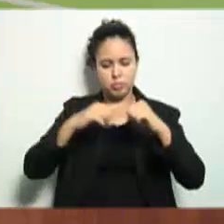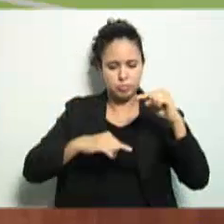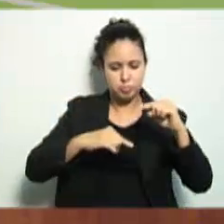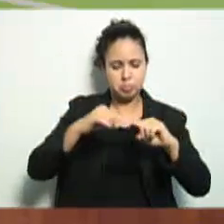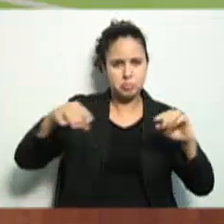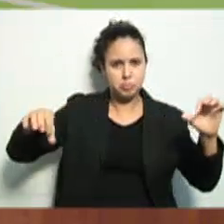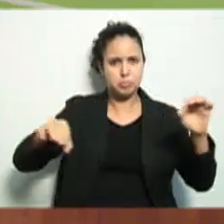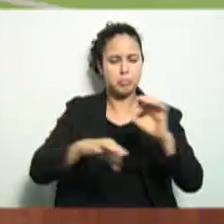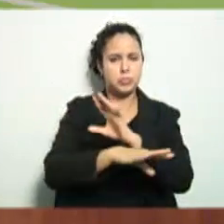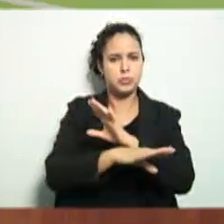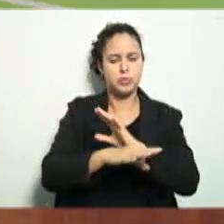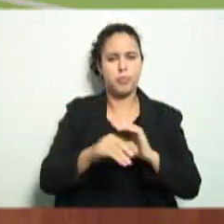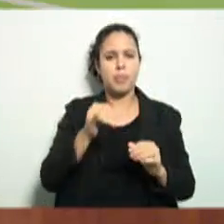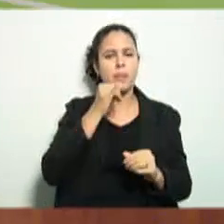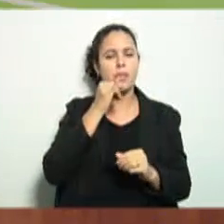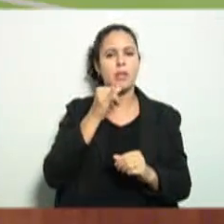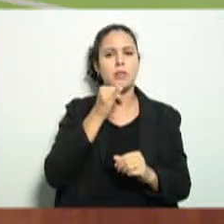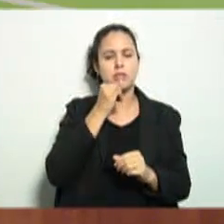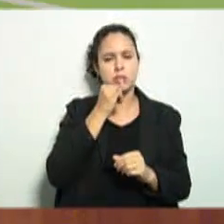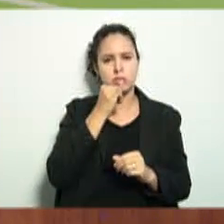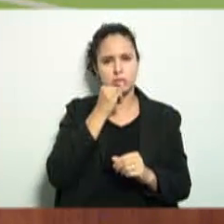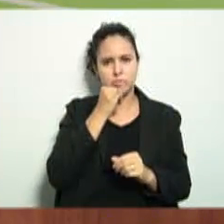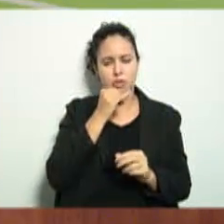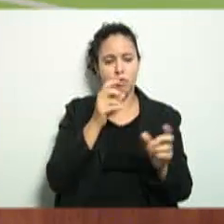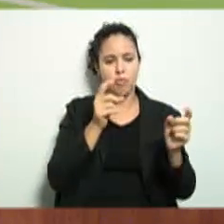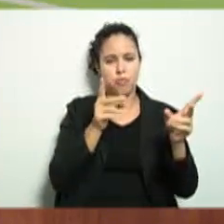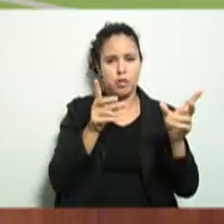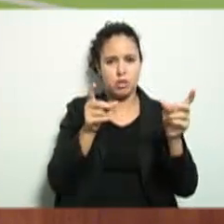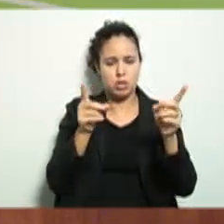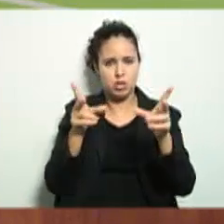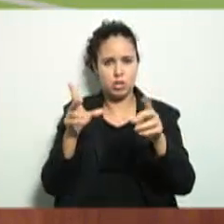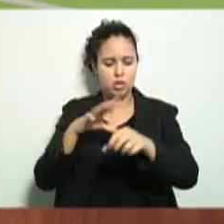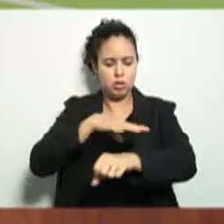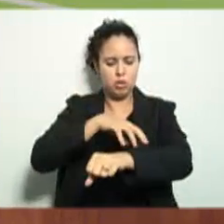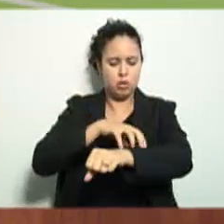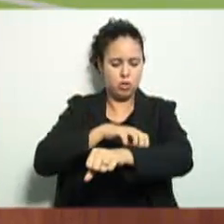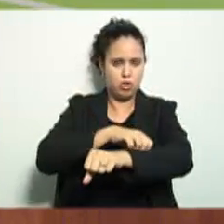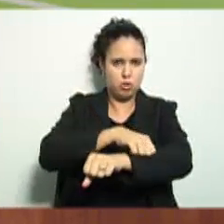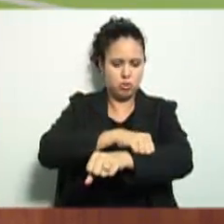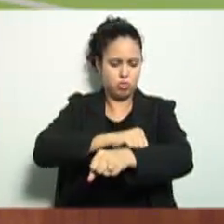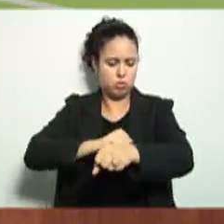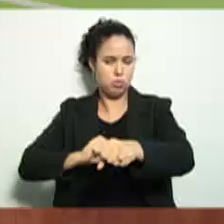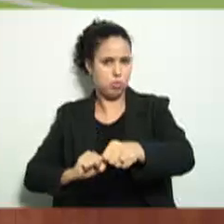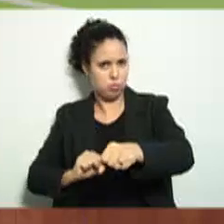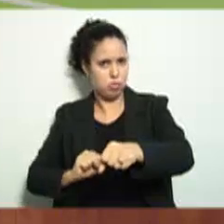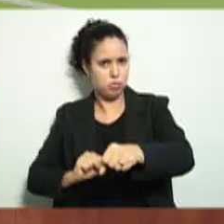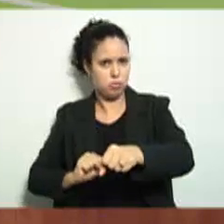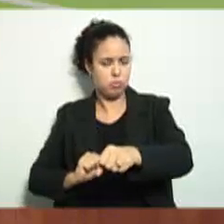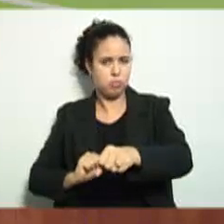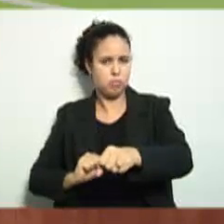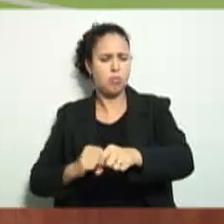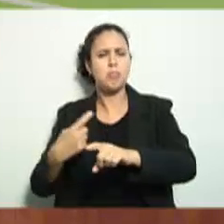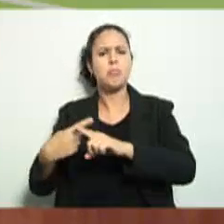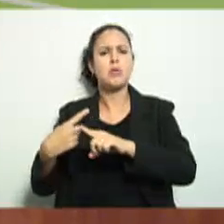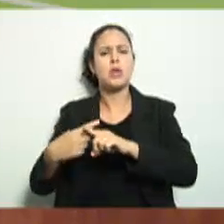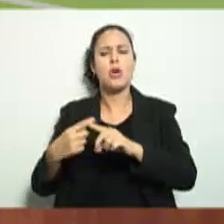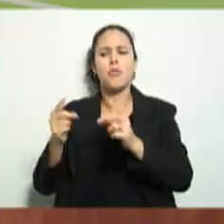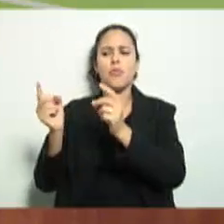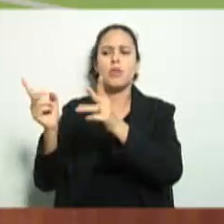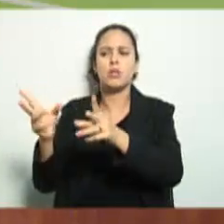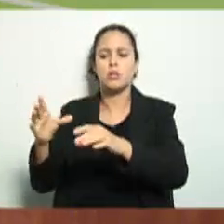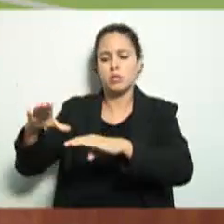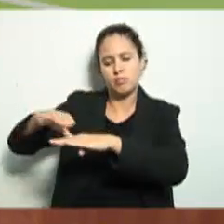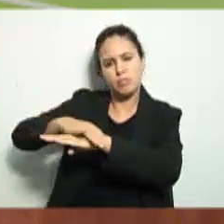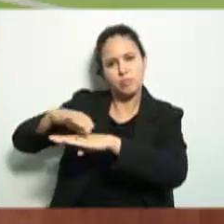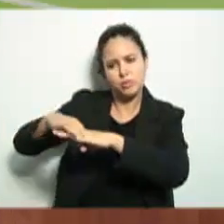exemplo, ao invés de vender o couro, por que eu não vendo o sapato já pronto, feito do couro?